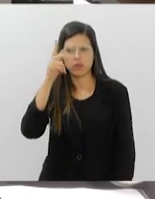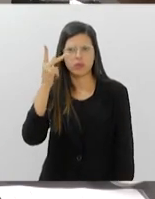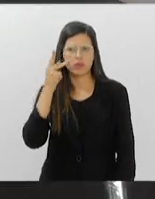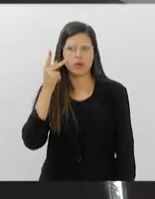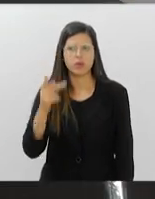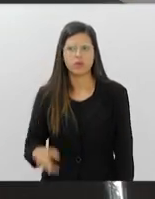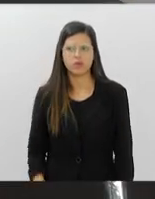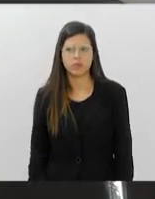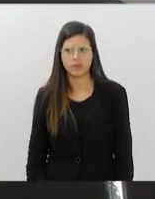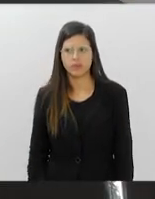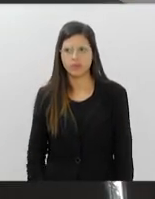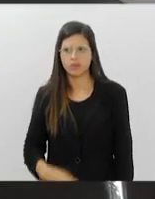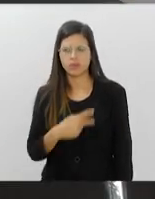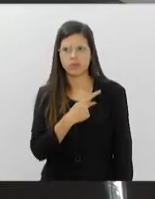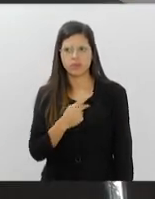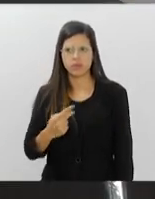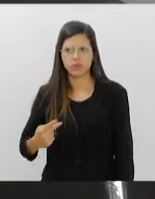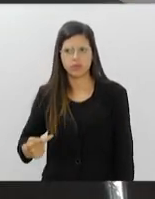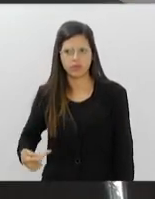Senhor presidente,